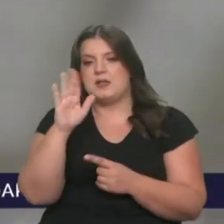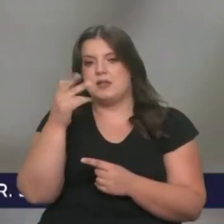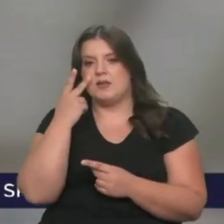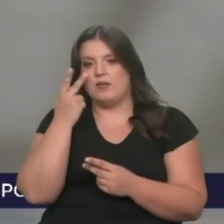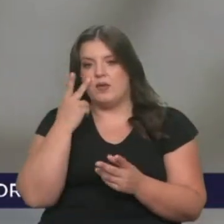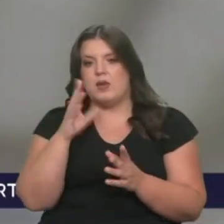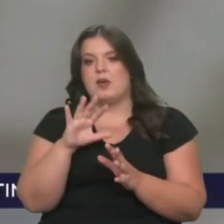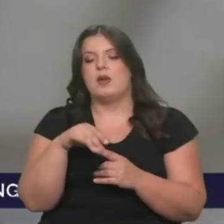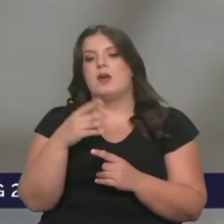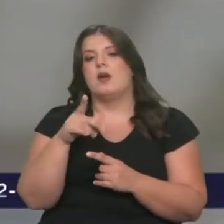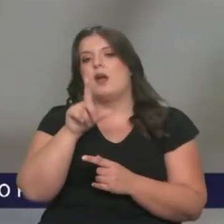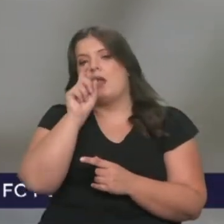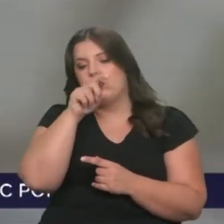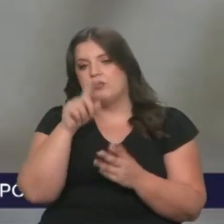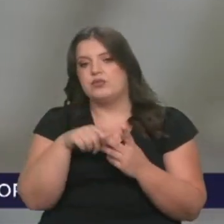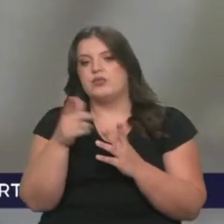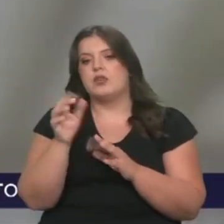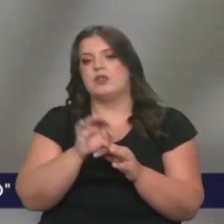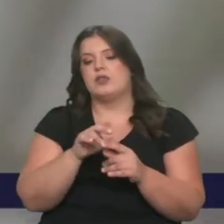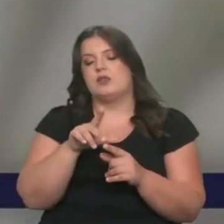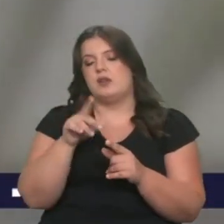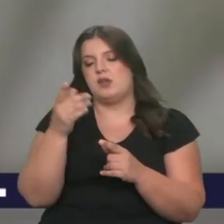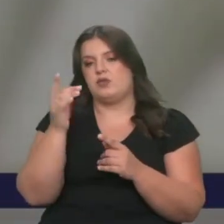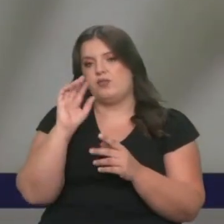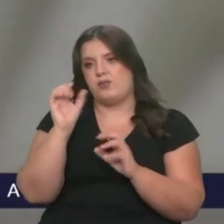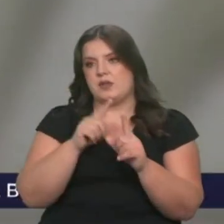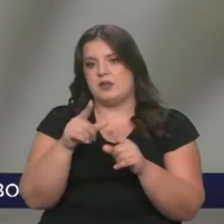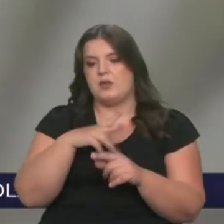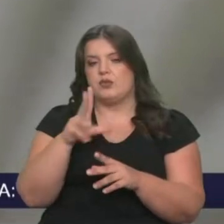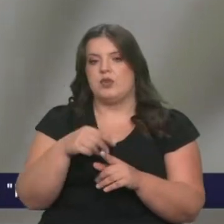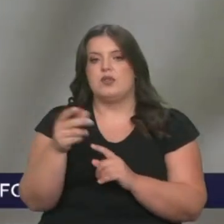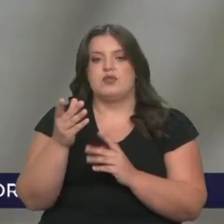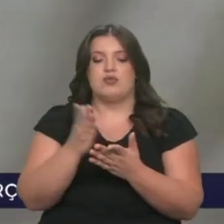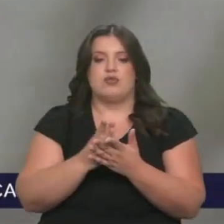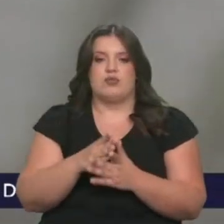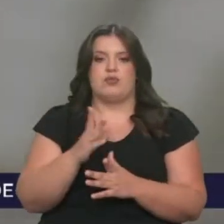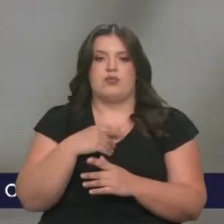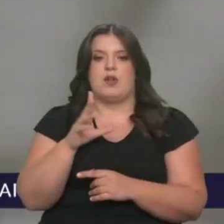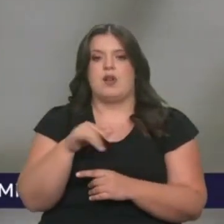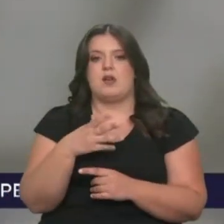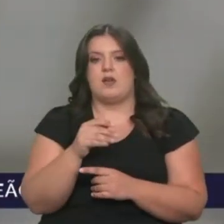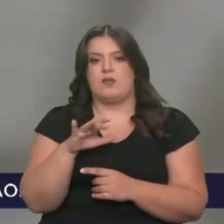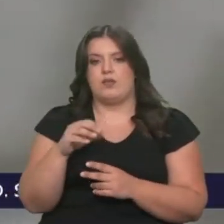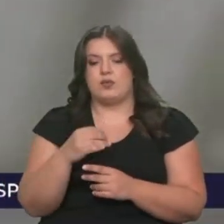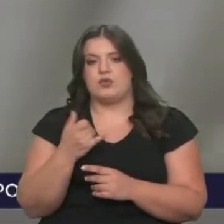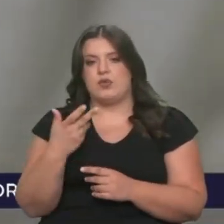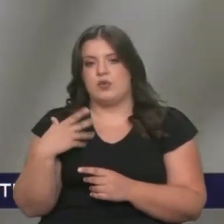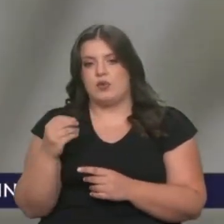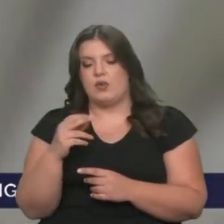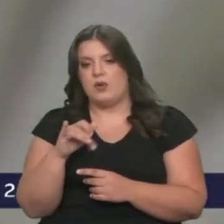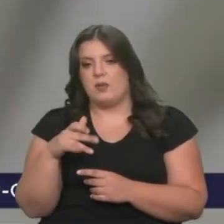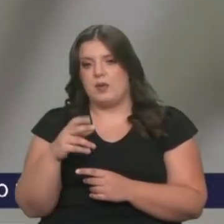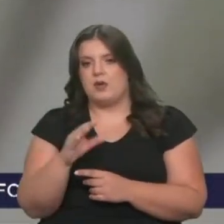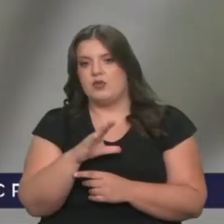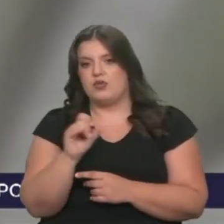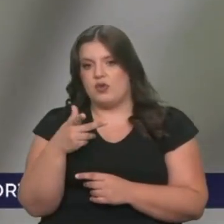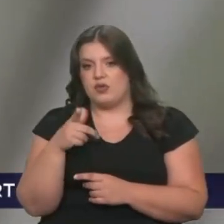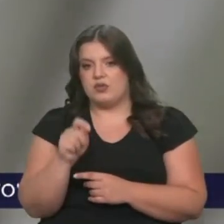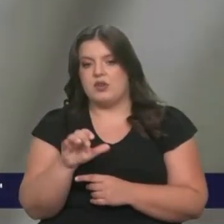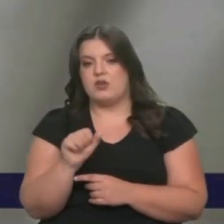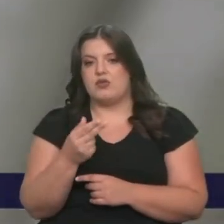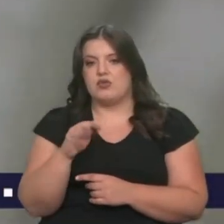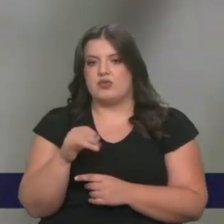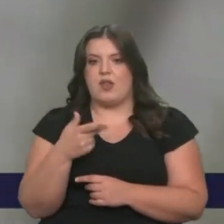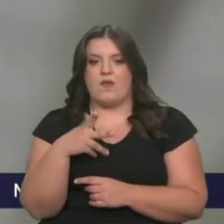Fundação Carlos Gulbenkian, à Agência Espacial Portuguesa, aos astrónomos portugueses, Ana Afonso, Bruno Ribeiro, Diogo Ribeiro, Jorge Grave e Gustavo